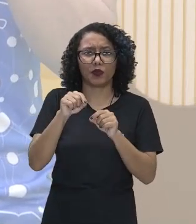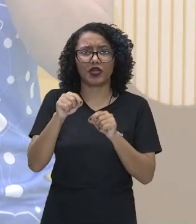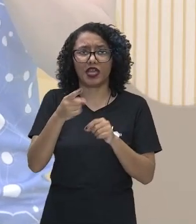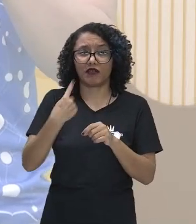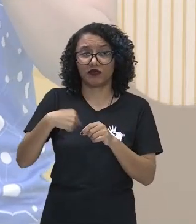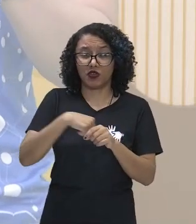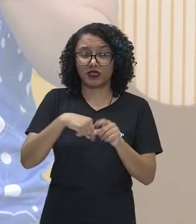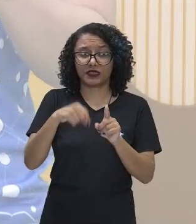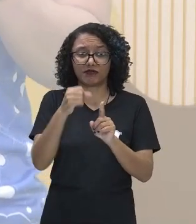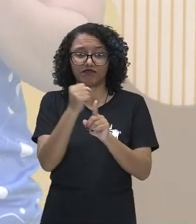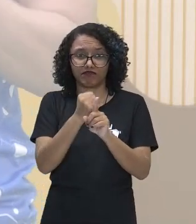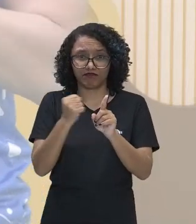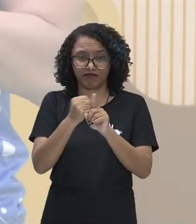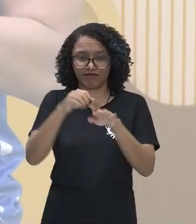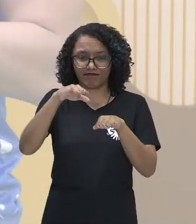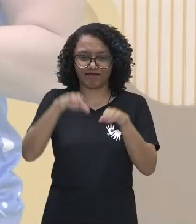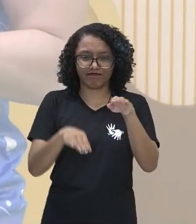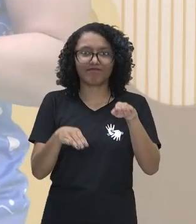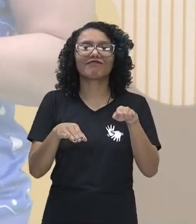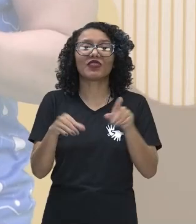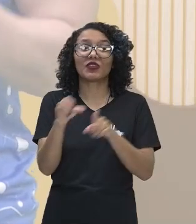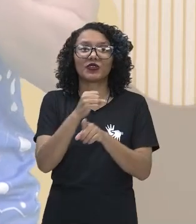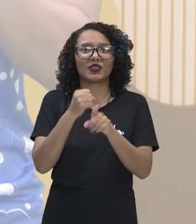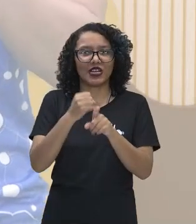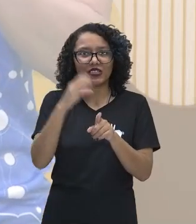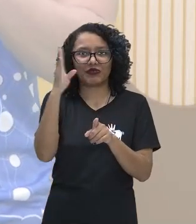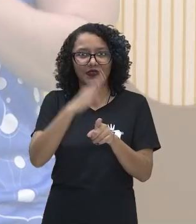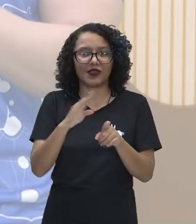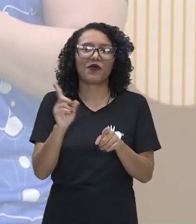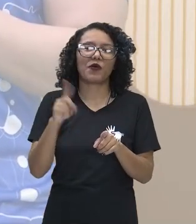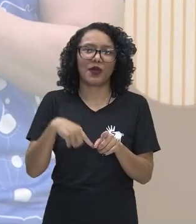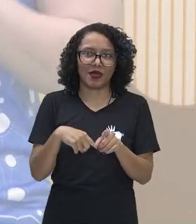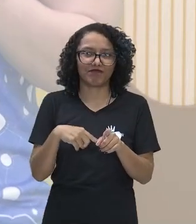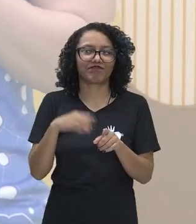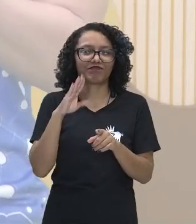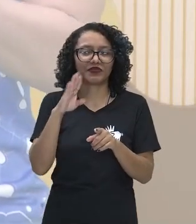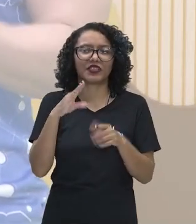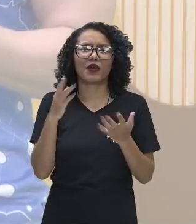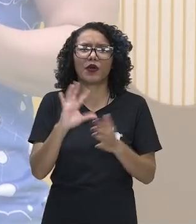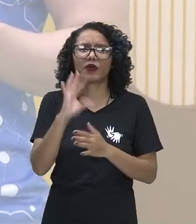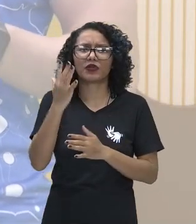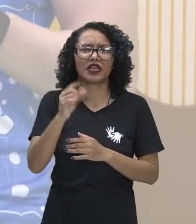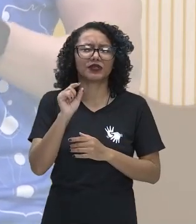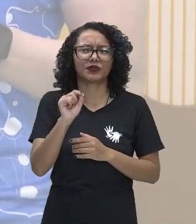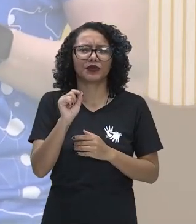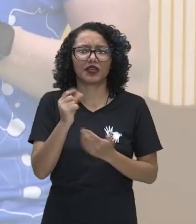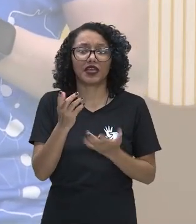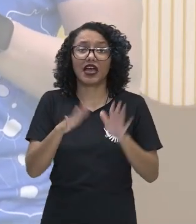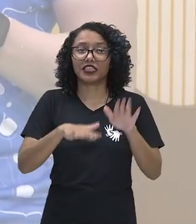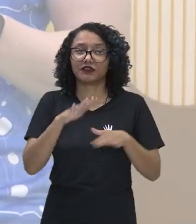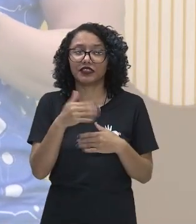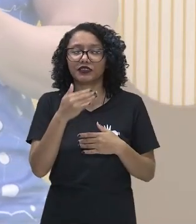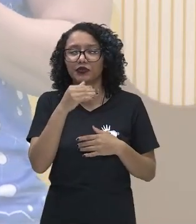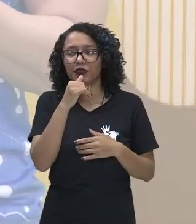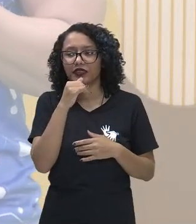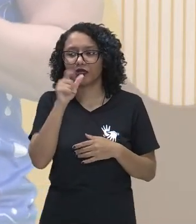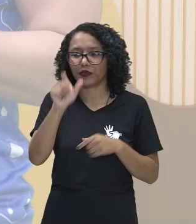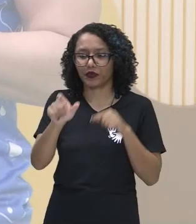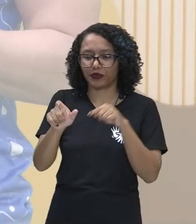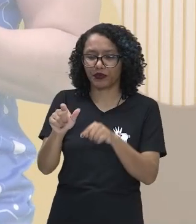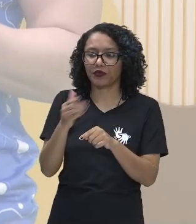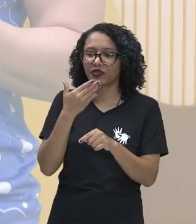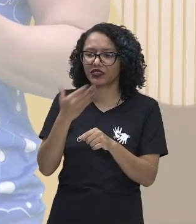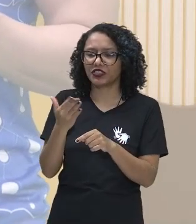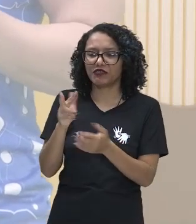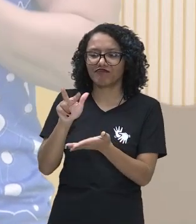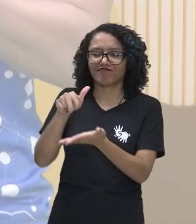das mais desiguais do mundo. Então, o que acontece? É difícil a gente pedir para um jovem ser